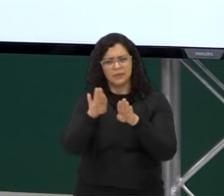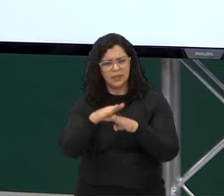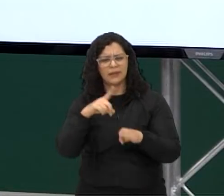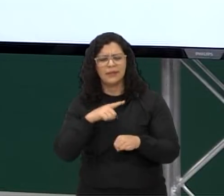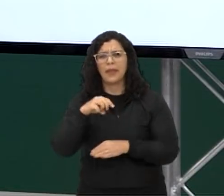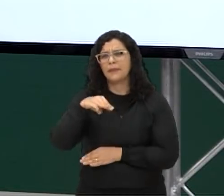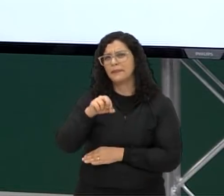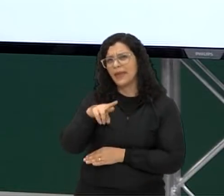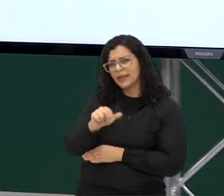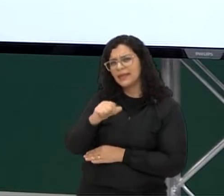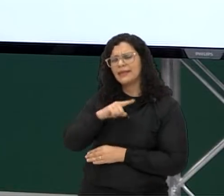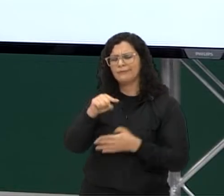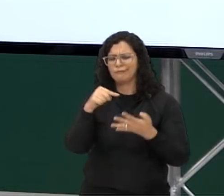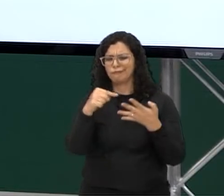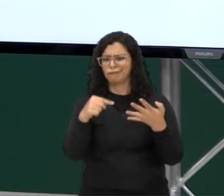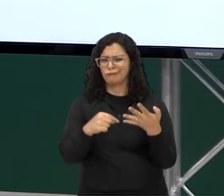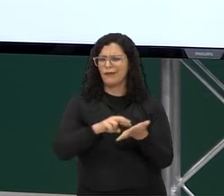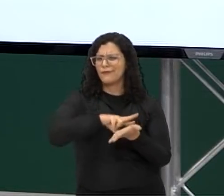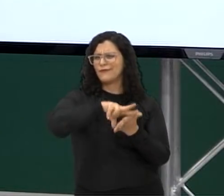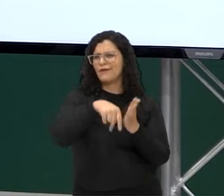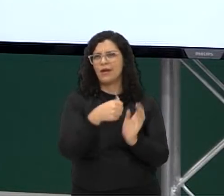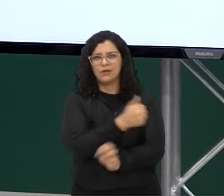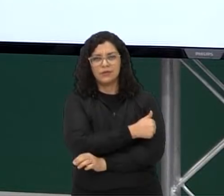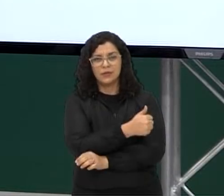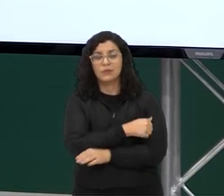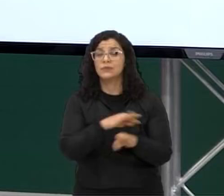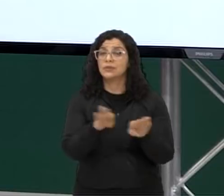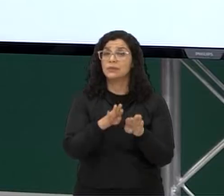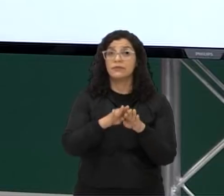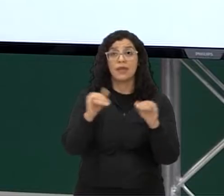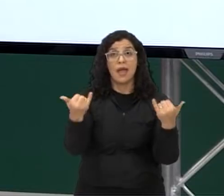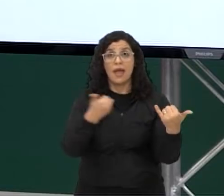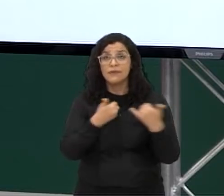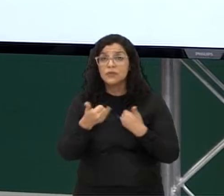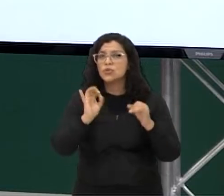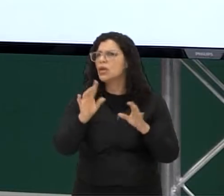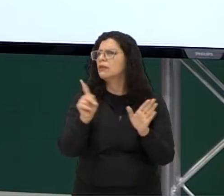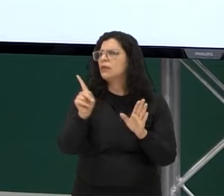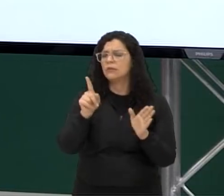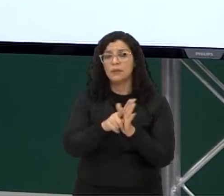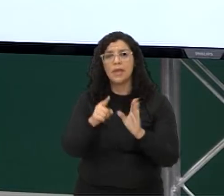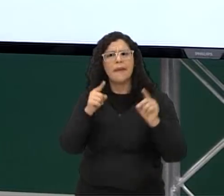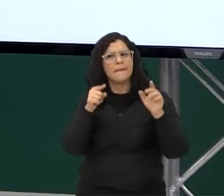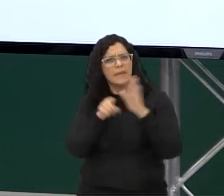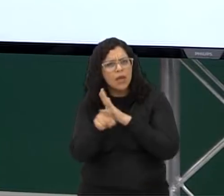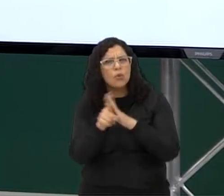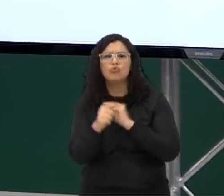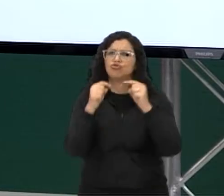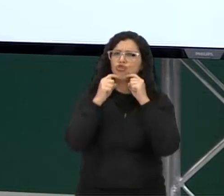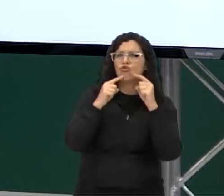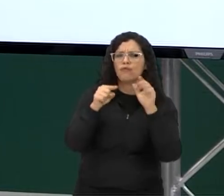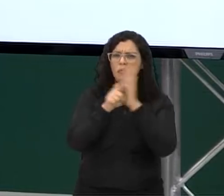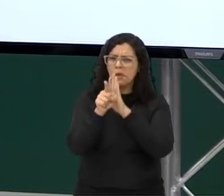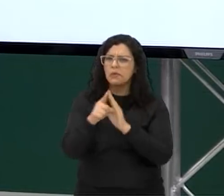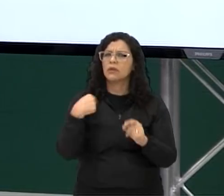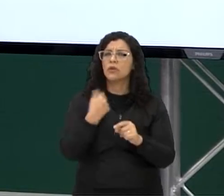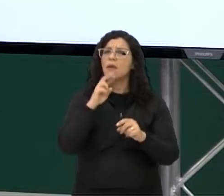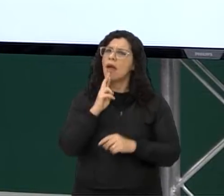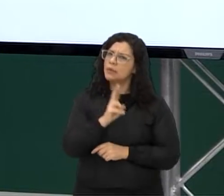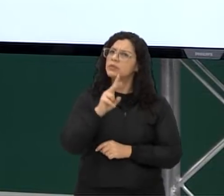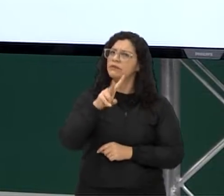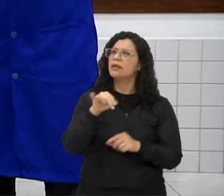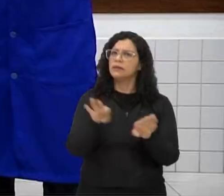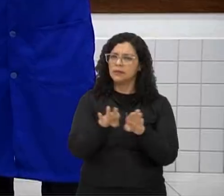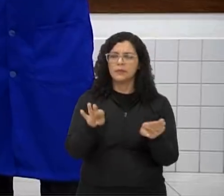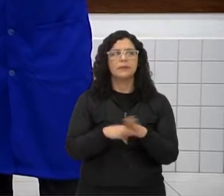Vidigal, a Maria Marques, temos várias participações aqui. Além de mandar seu recadinho, manda sua pergunta, manda sua dúvida também, que nós, à medida do possível, nós vamos estar